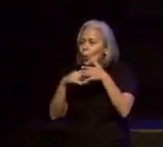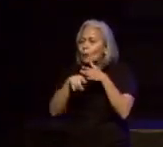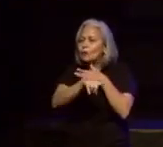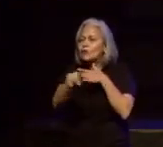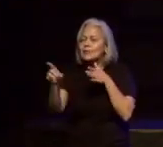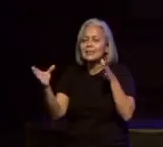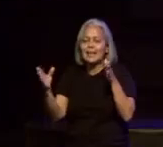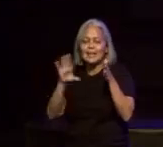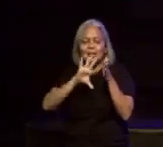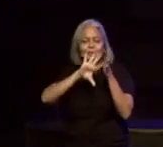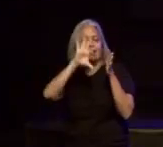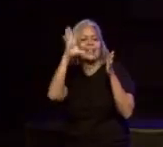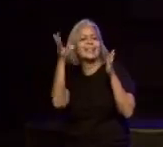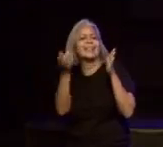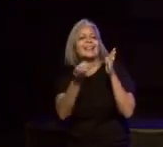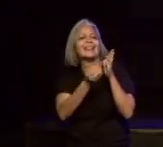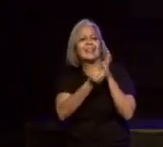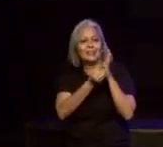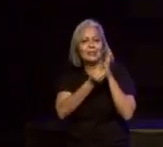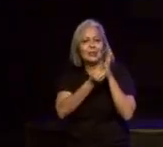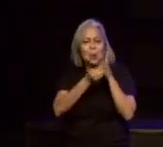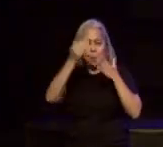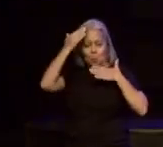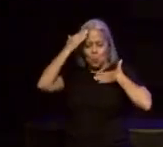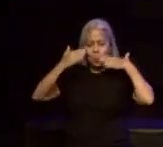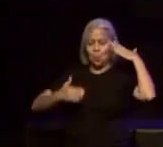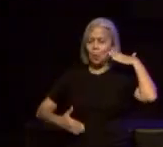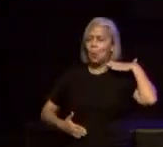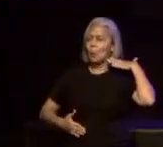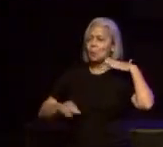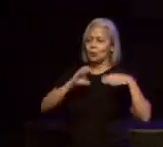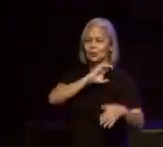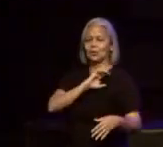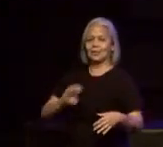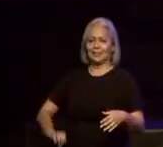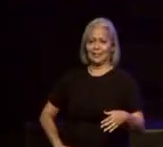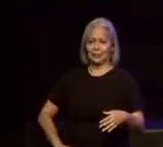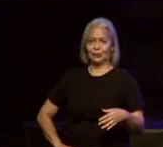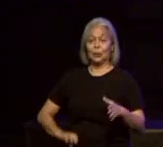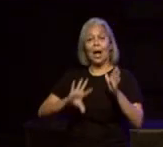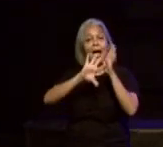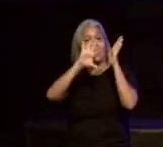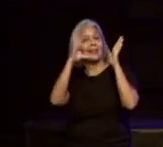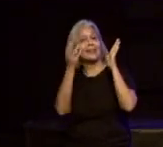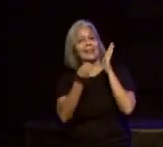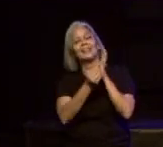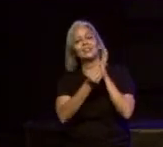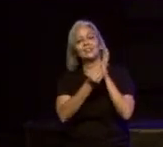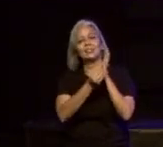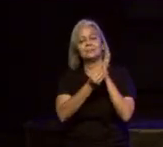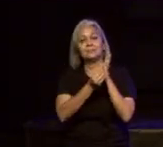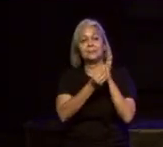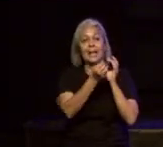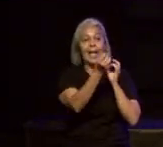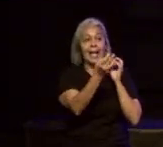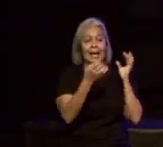Não. Juntos, todos vocês são o corpo de Cristo. E cada um sozinho, sim, é uma parte